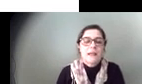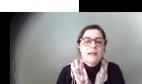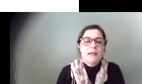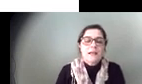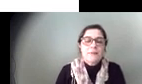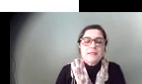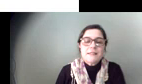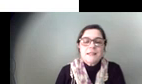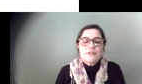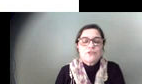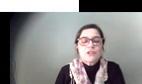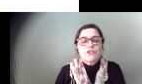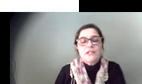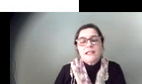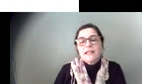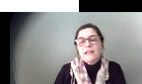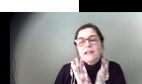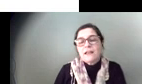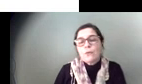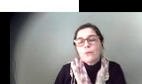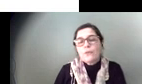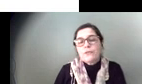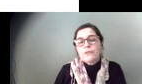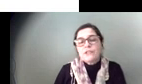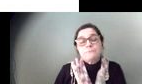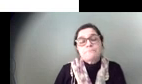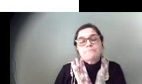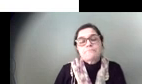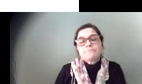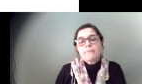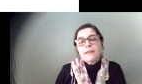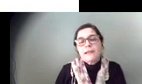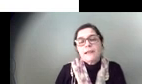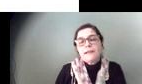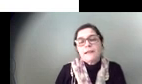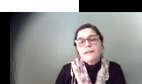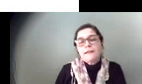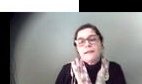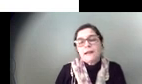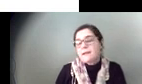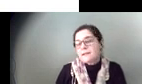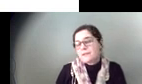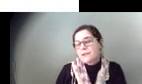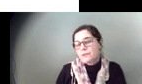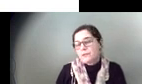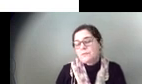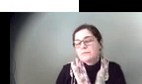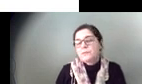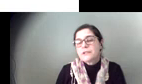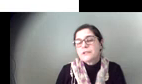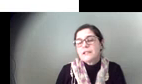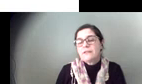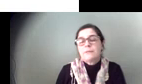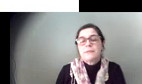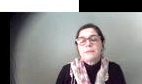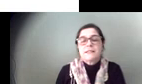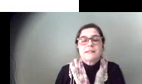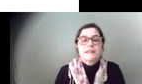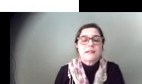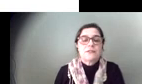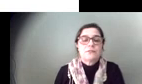bom? Mas é isso, gente. O convite, ele é desafiador, porque